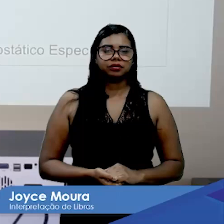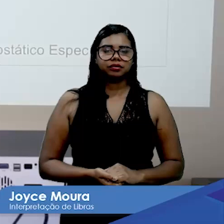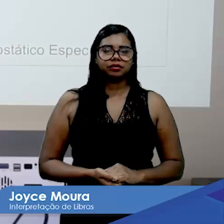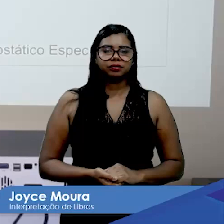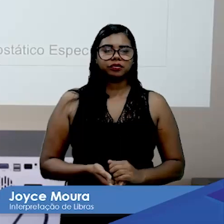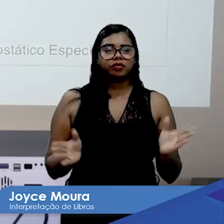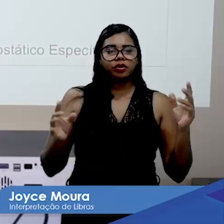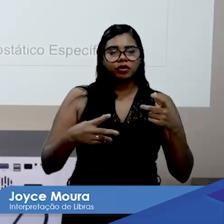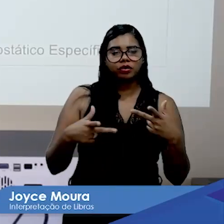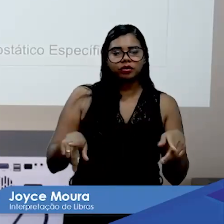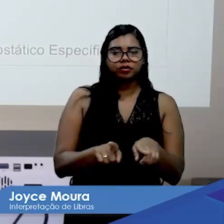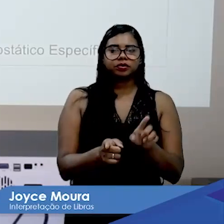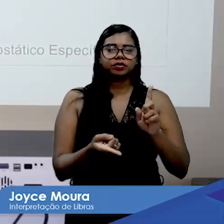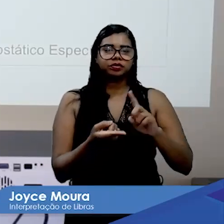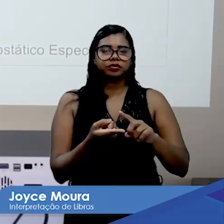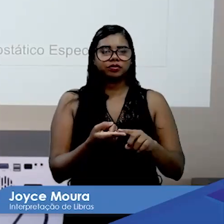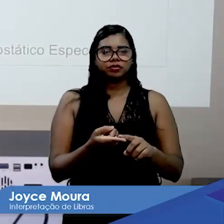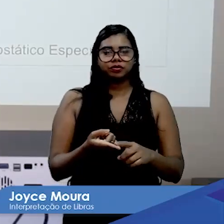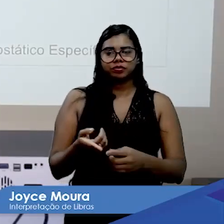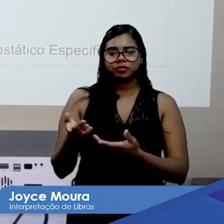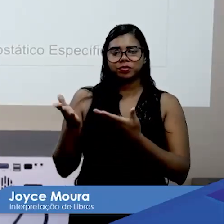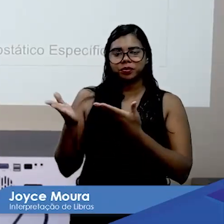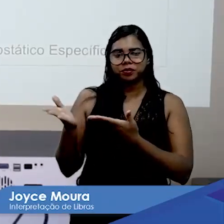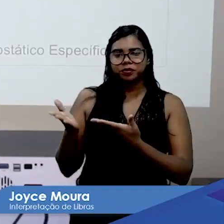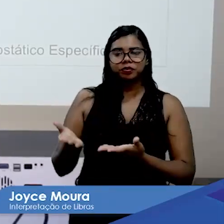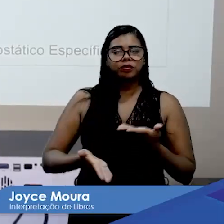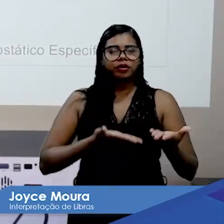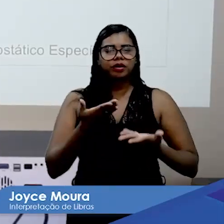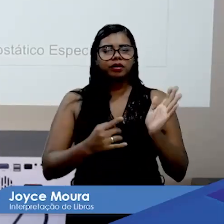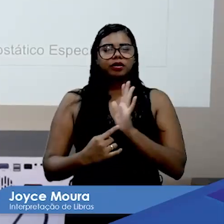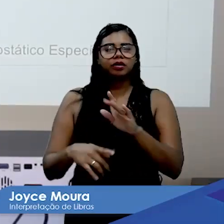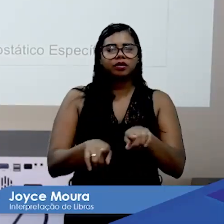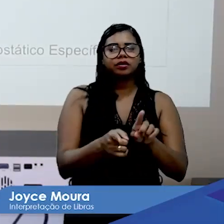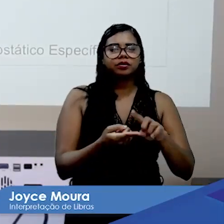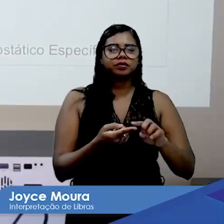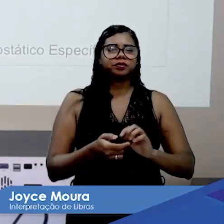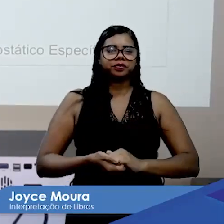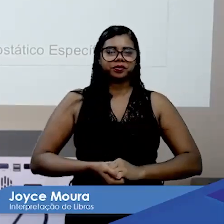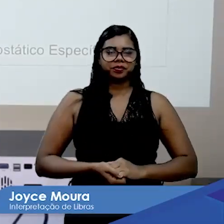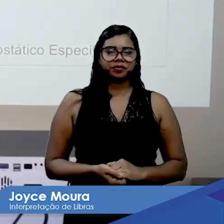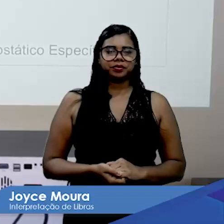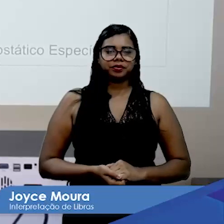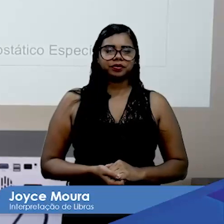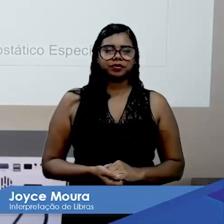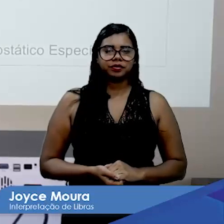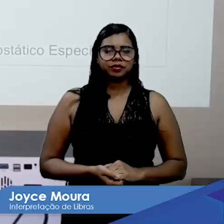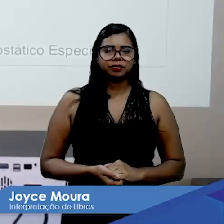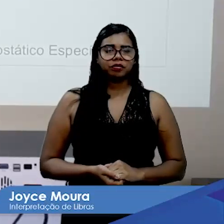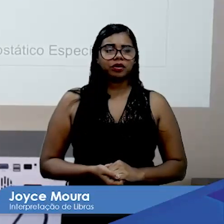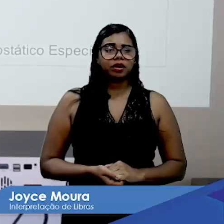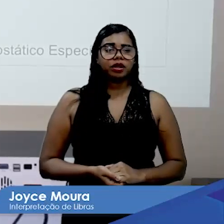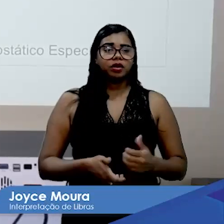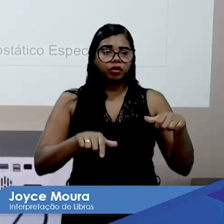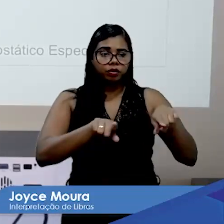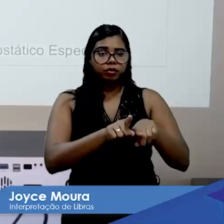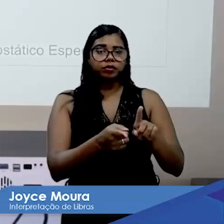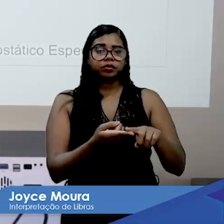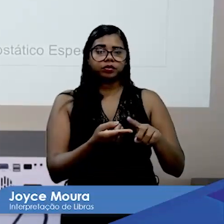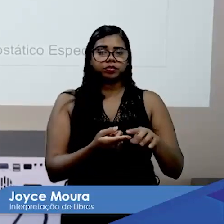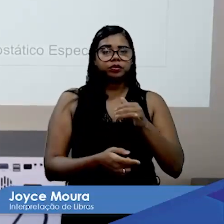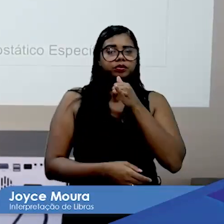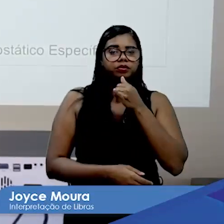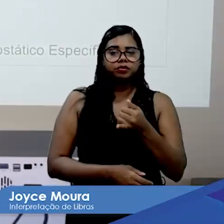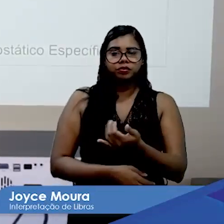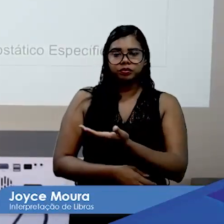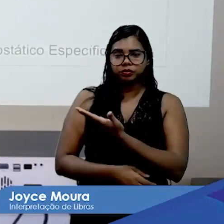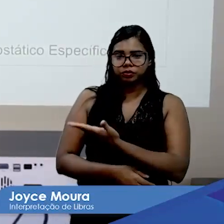colocar a ultrassom como sendo um exame de screening, para acompanhar a câncer retal, a ultrassom transretal, né? Que eu acho que é pior do que o toque, viu? Pior do que o toque, é